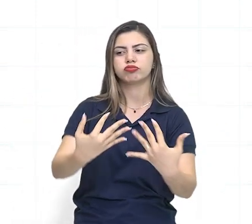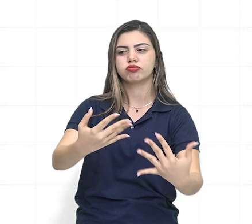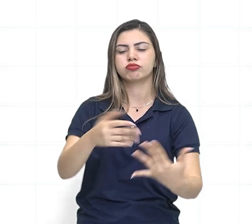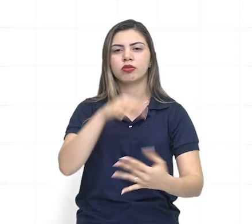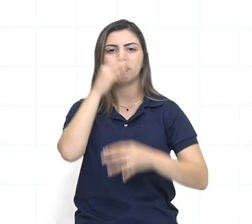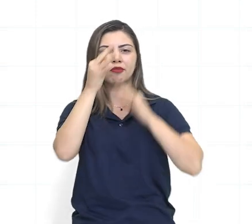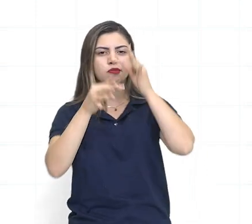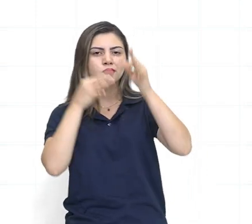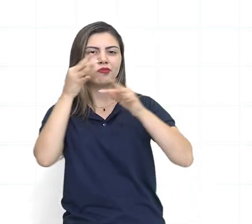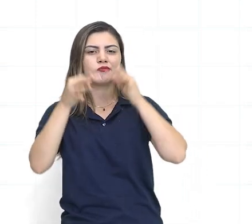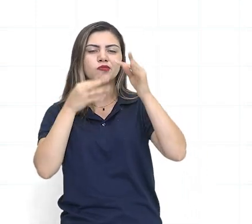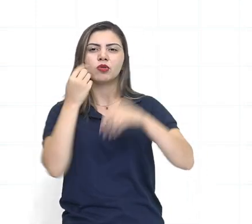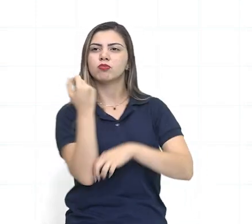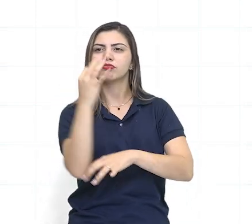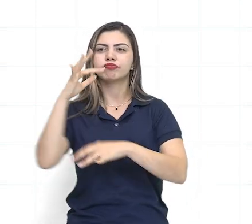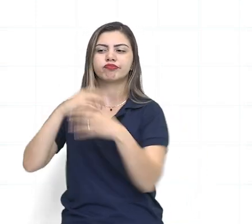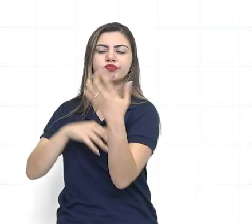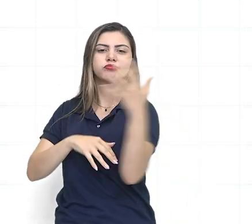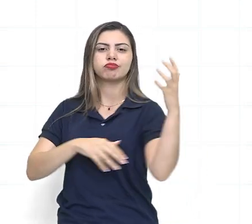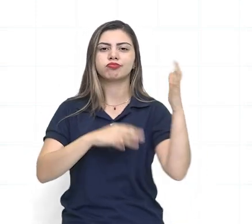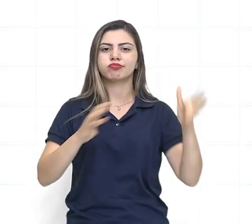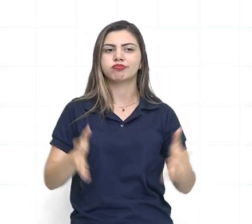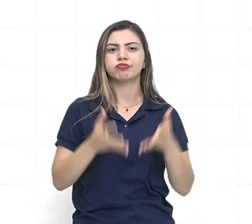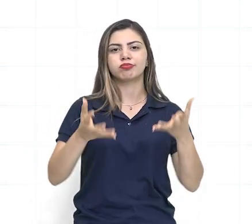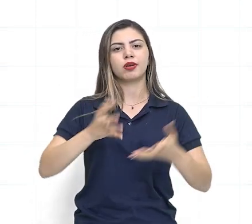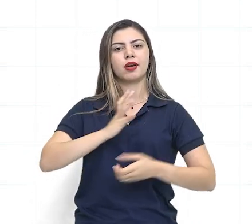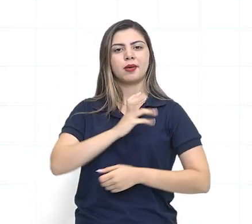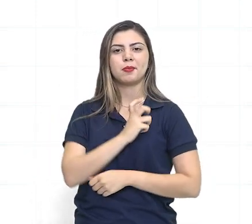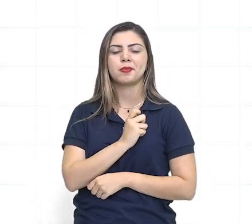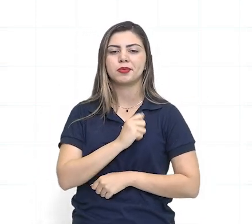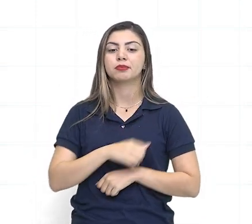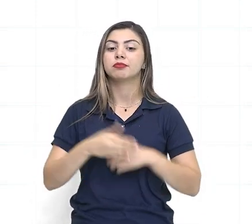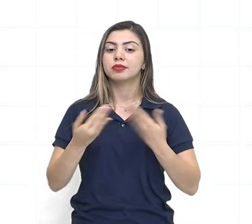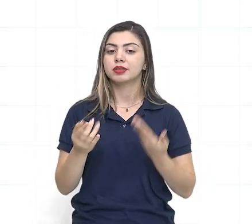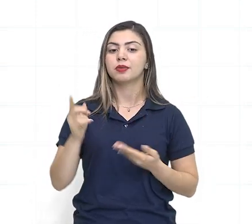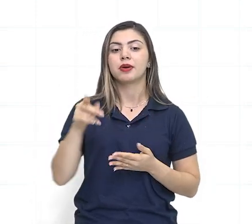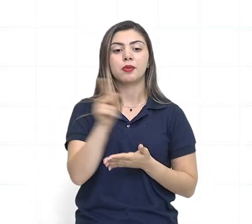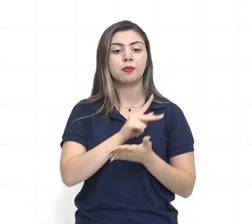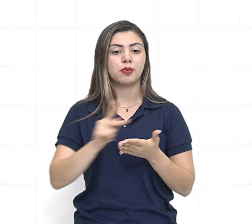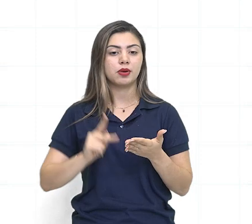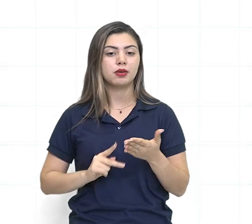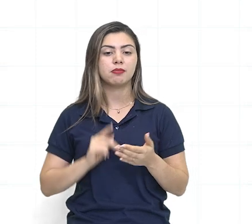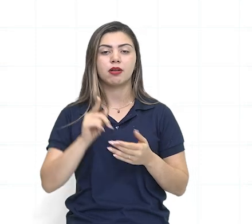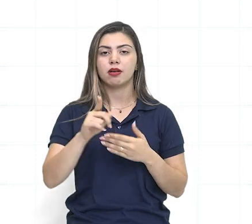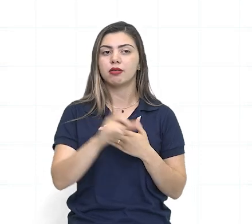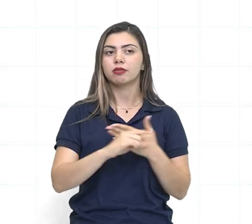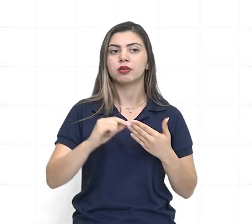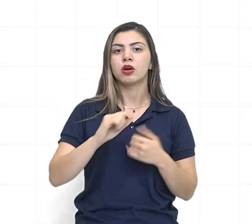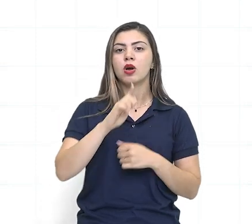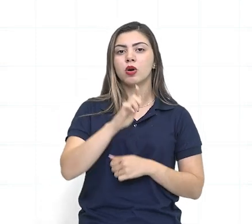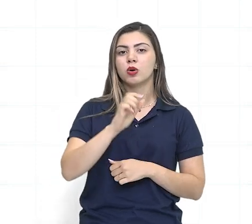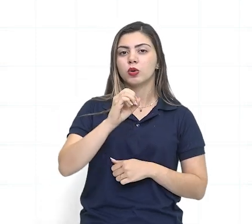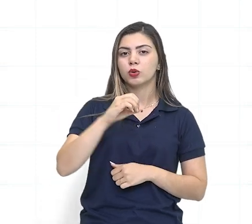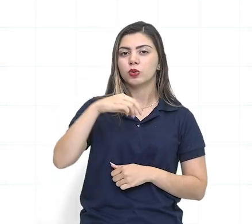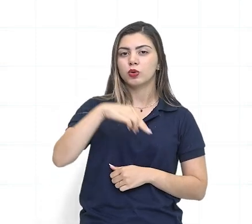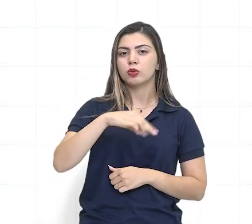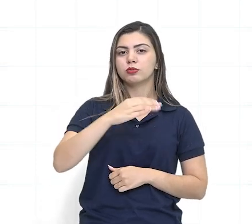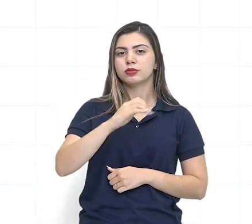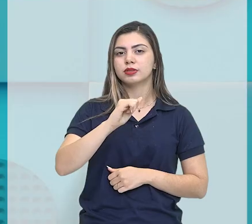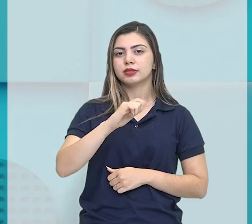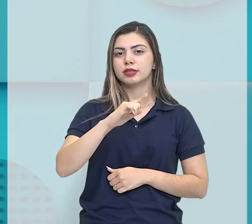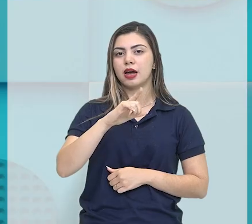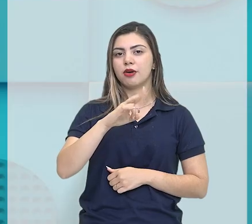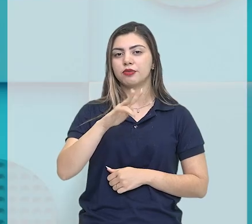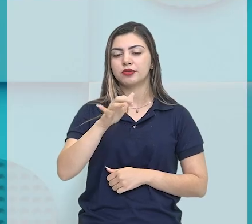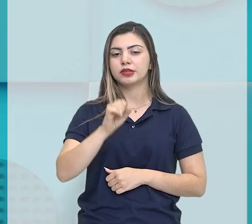nossa vida mais amores. Esse é o poema de Gonçalves Dias, né? Então, esse é um modelo de